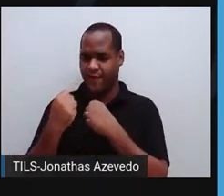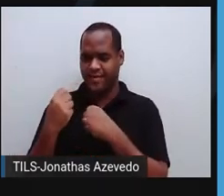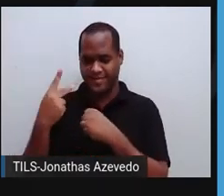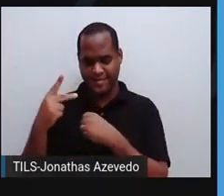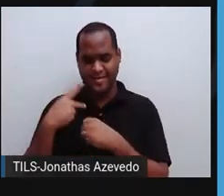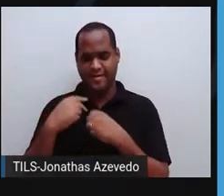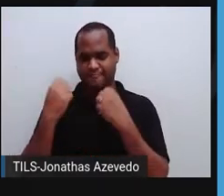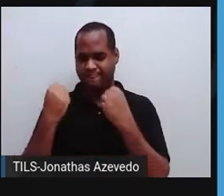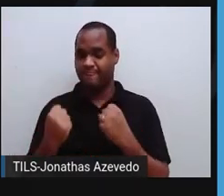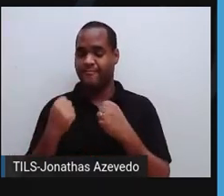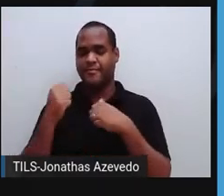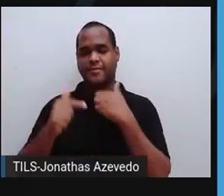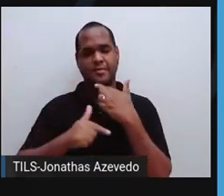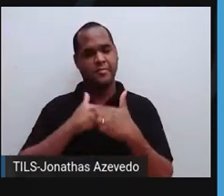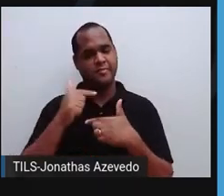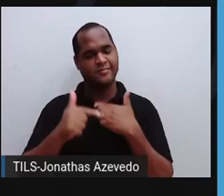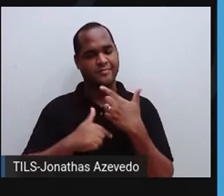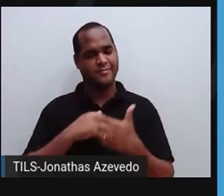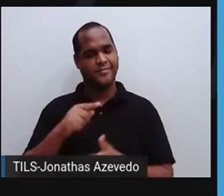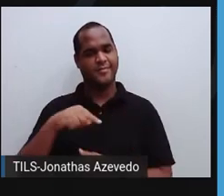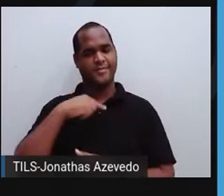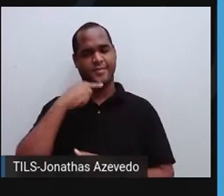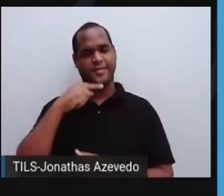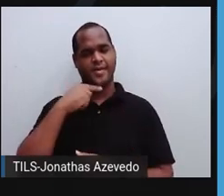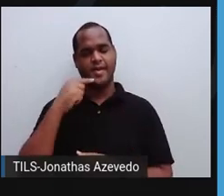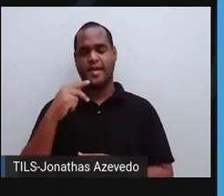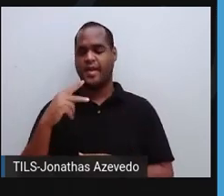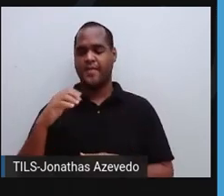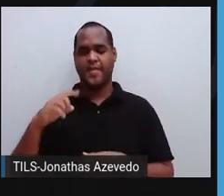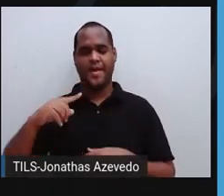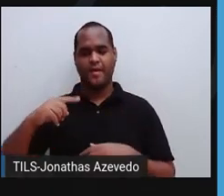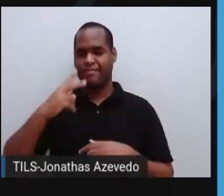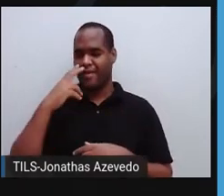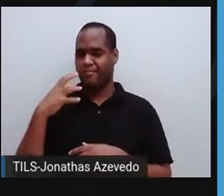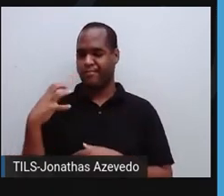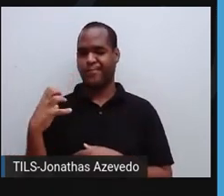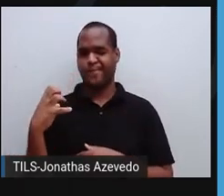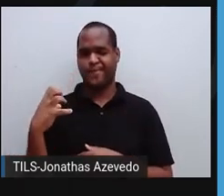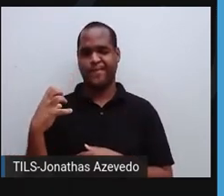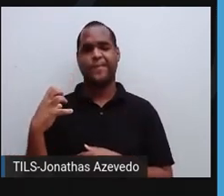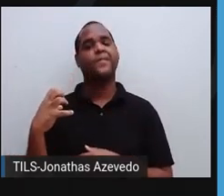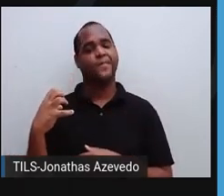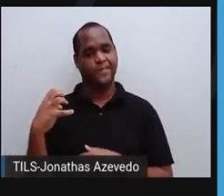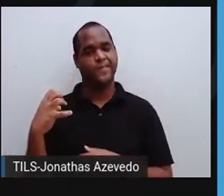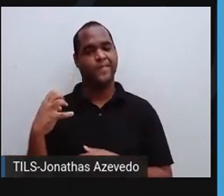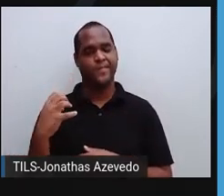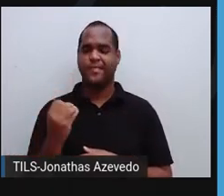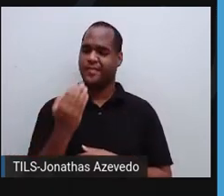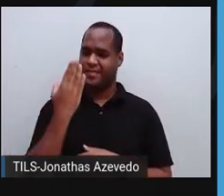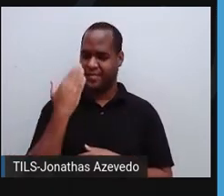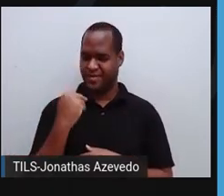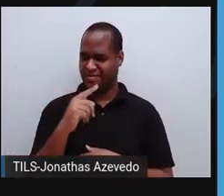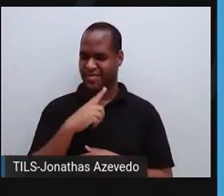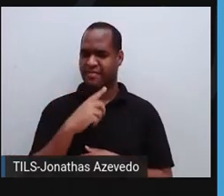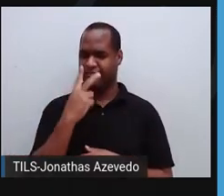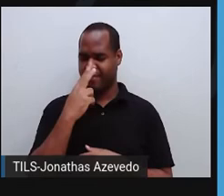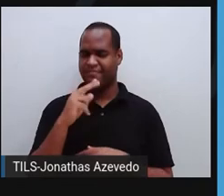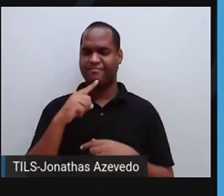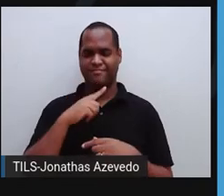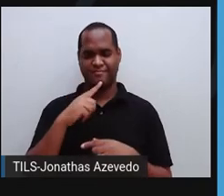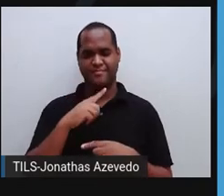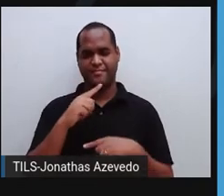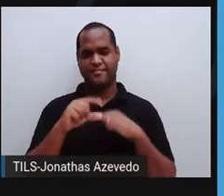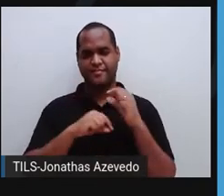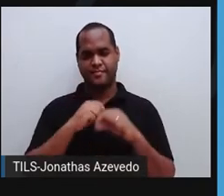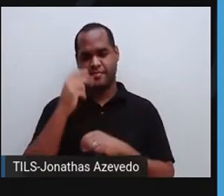trabalho. Ela chamava, chamava que essa perna, ela atrofiou. E isso, você sabe que é bem isso mesmo. Uma pessoa,